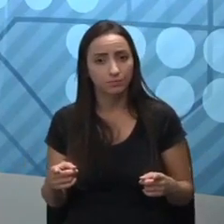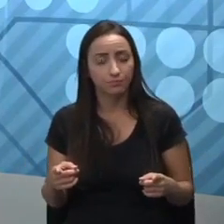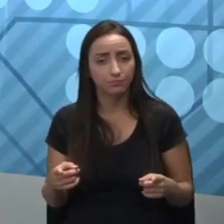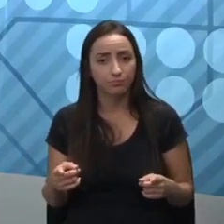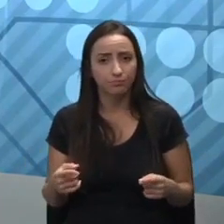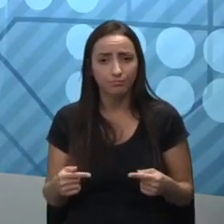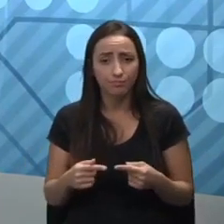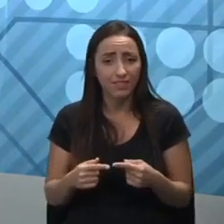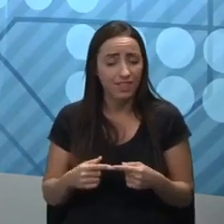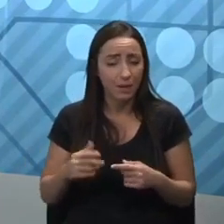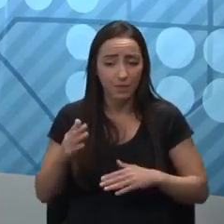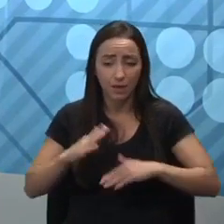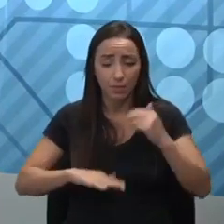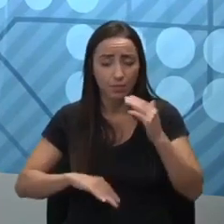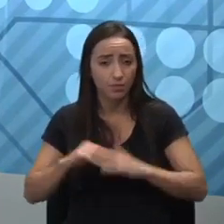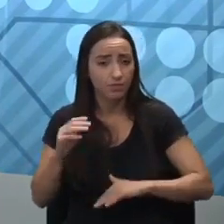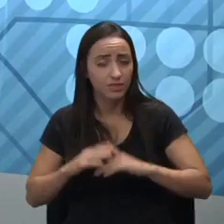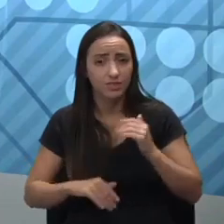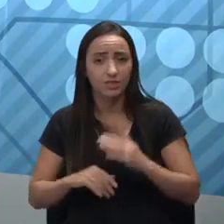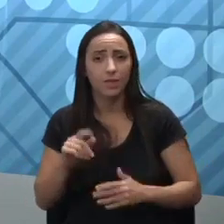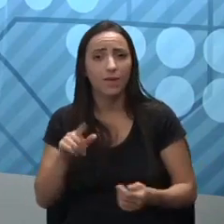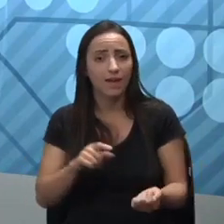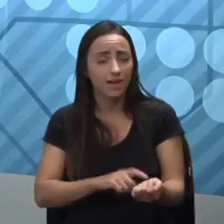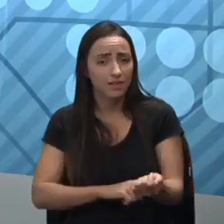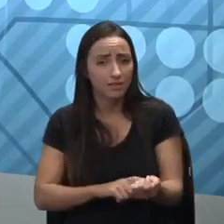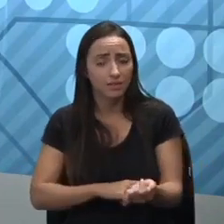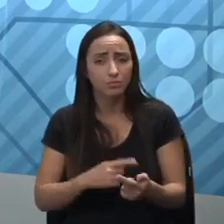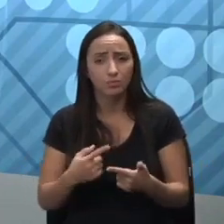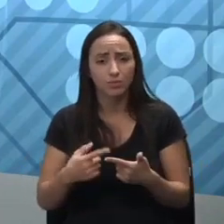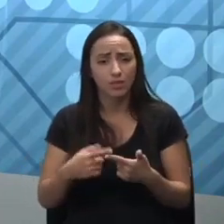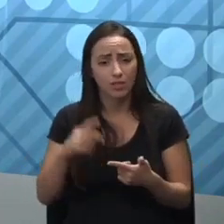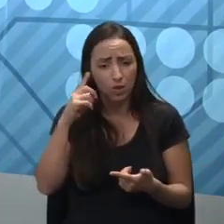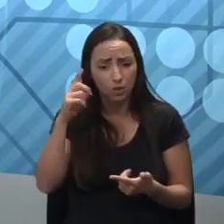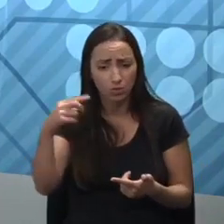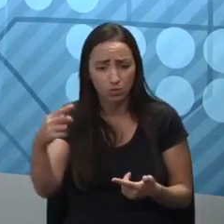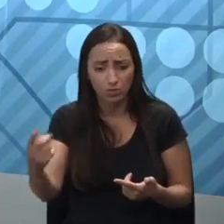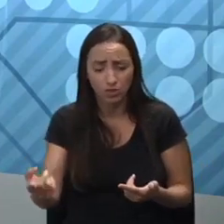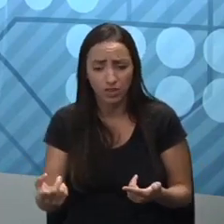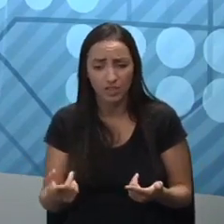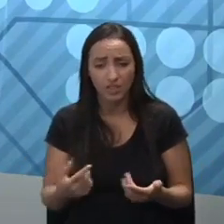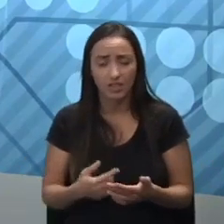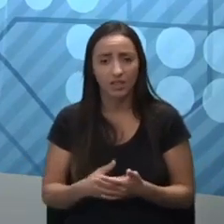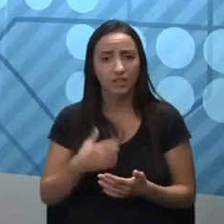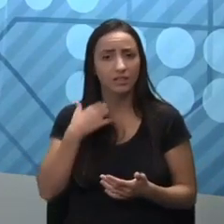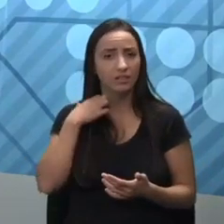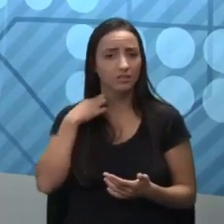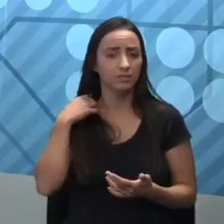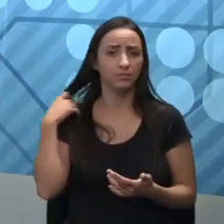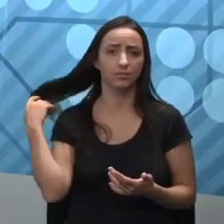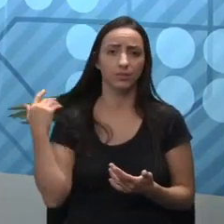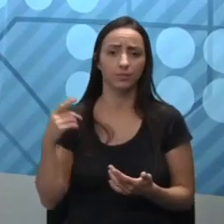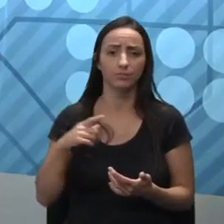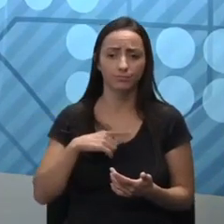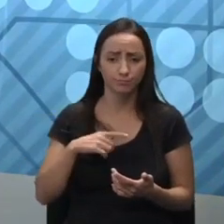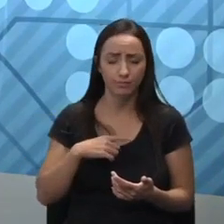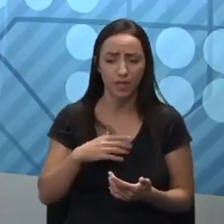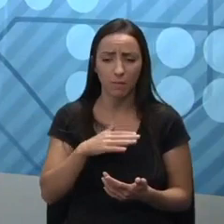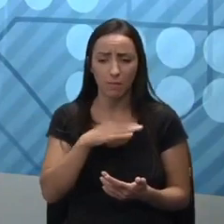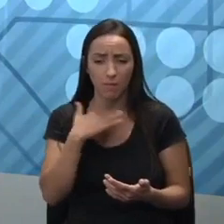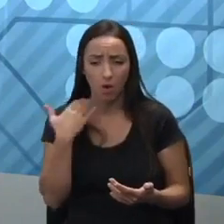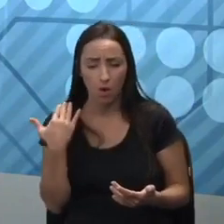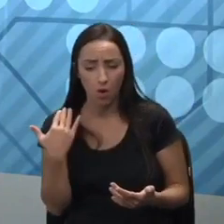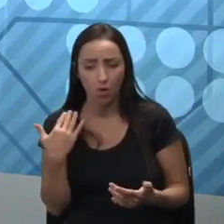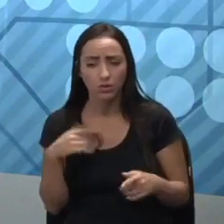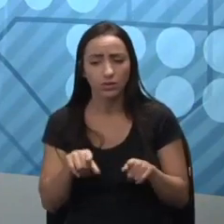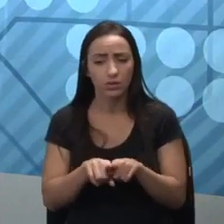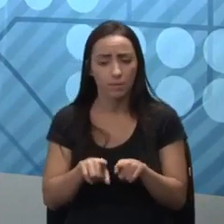profissão ser estressante, lidar com a doença, a morte, né? Ao mesmo tempo que lida com a vida, também lida